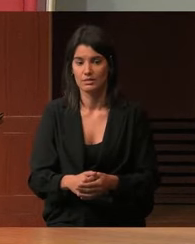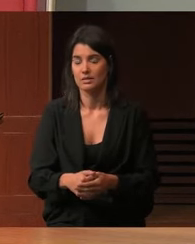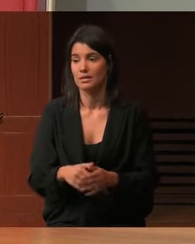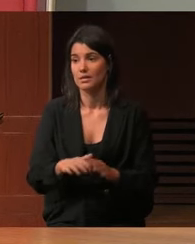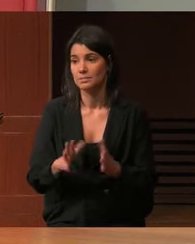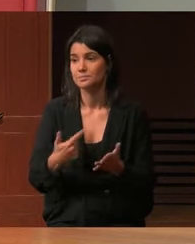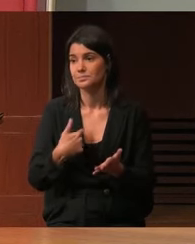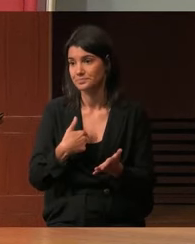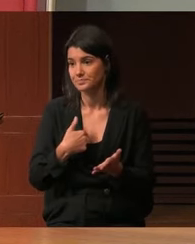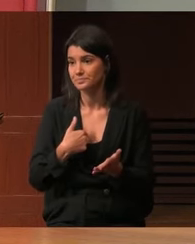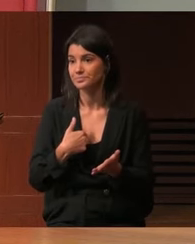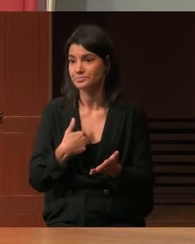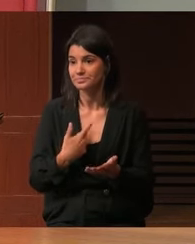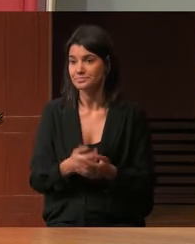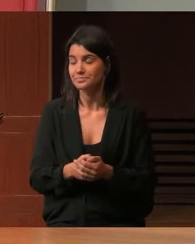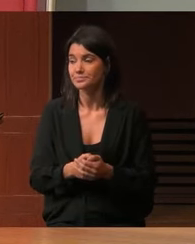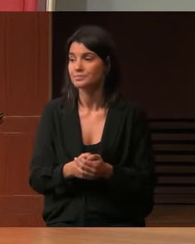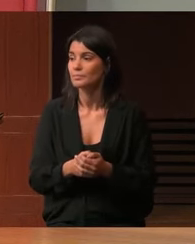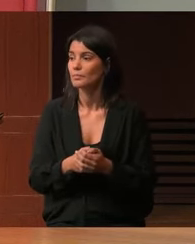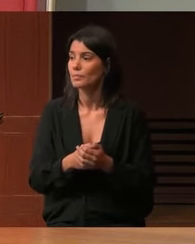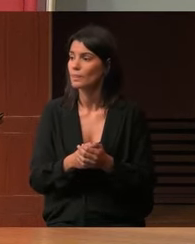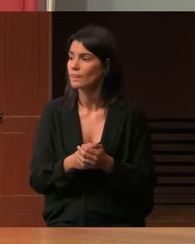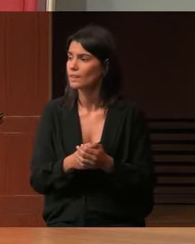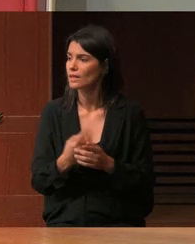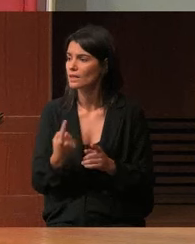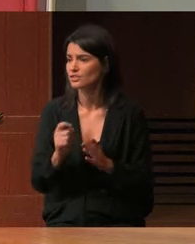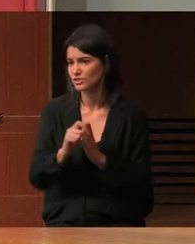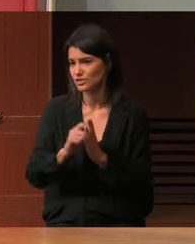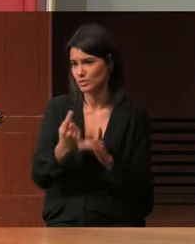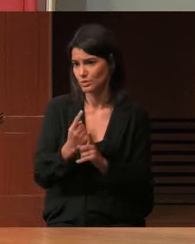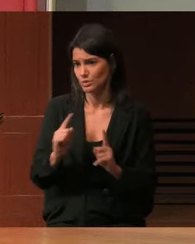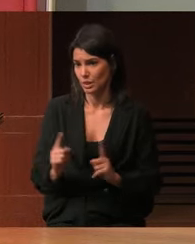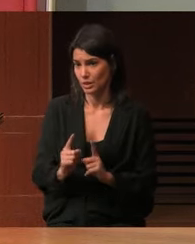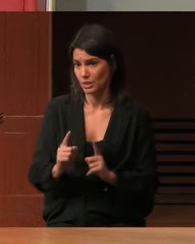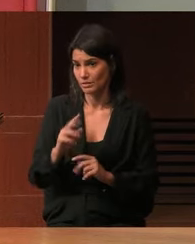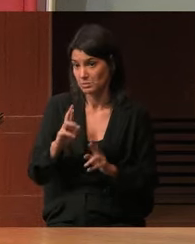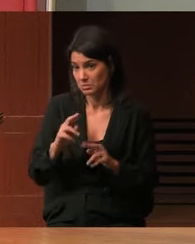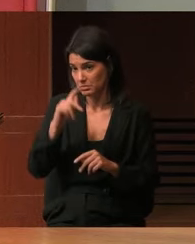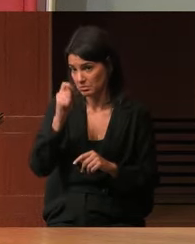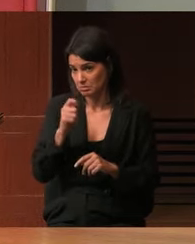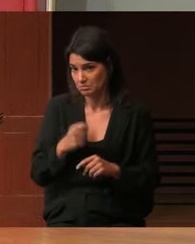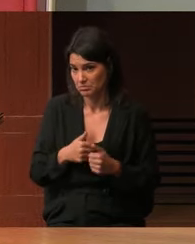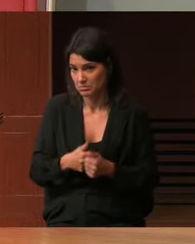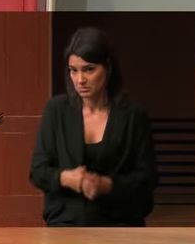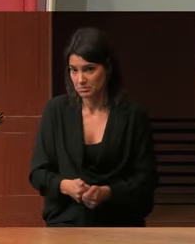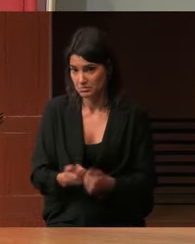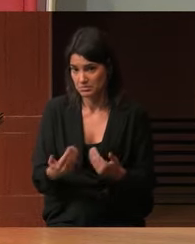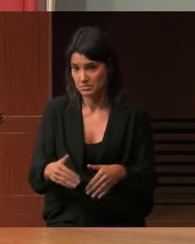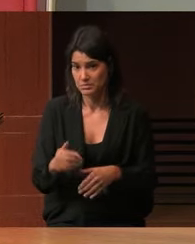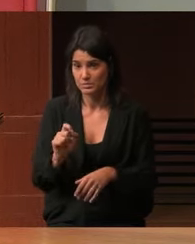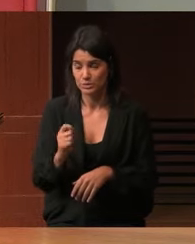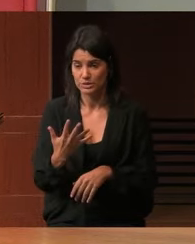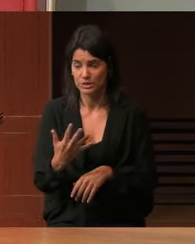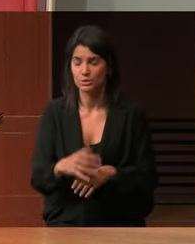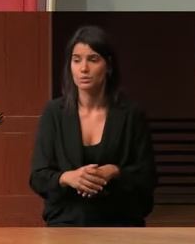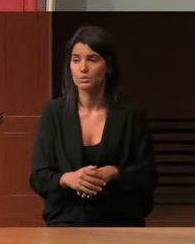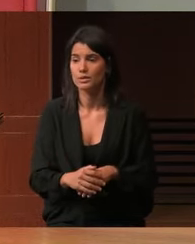E eu escrevi uma coisinha pequenina, espero que respeite os 5 minutos. Para lançar